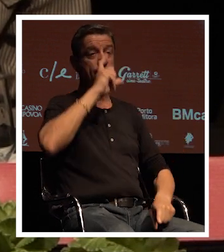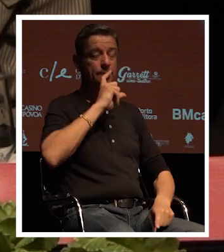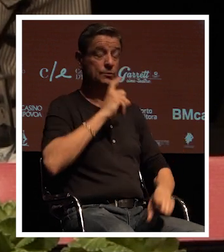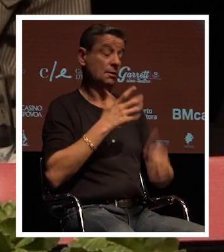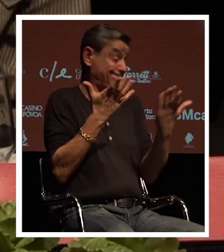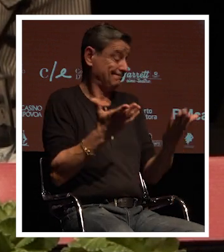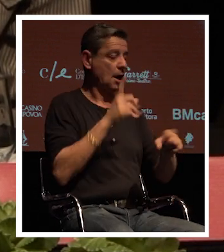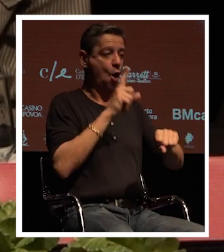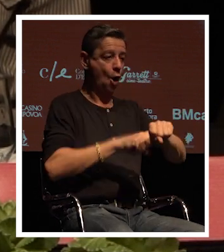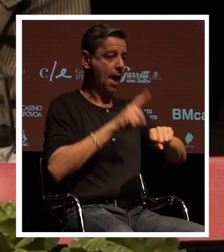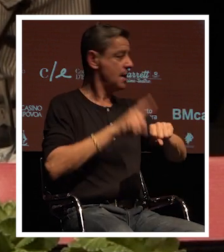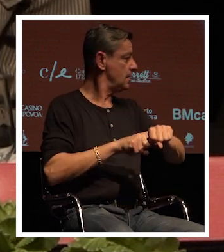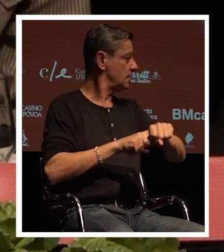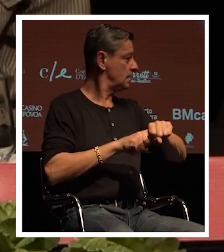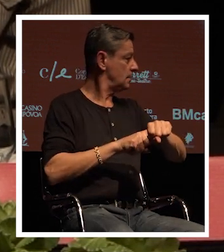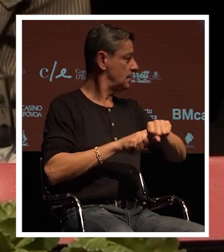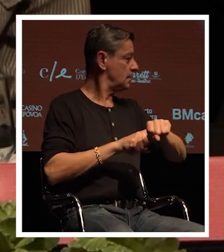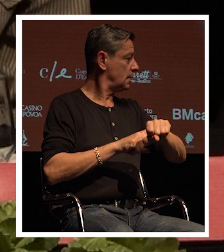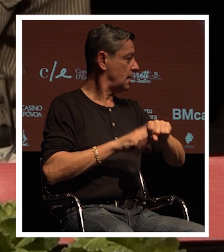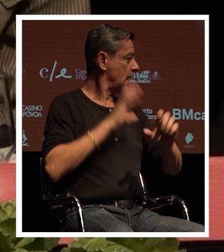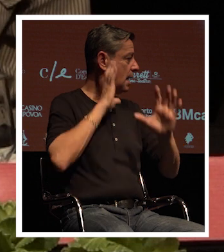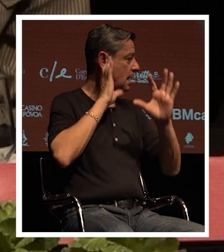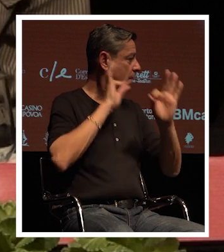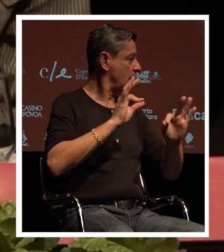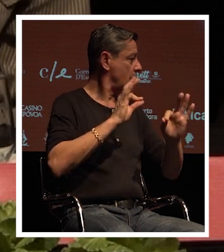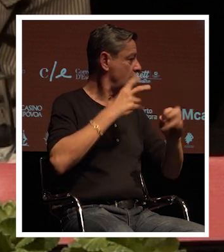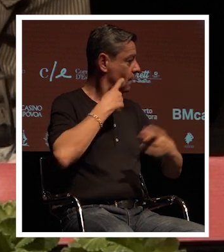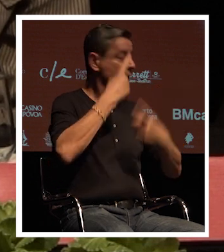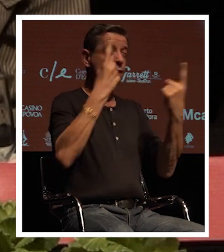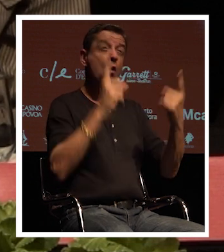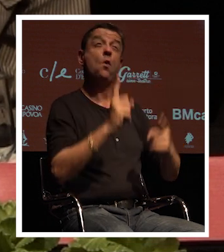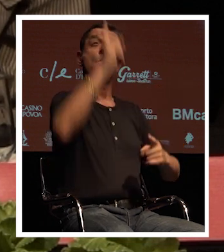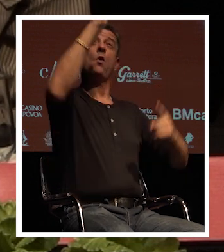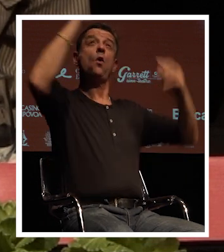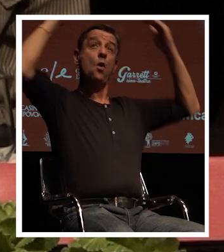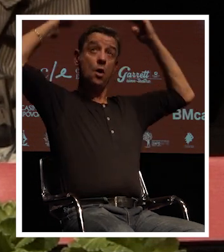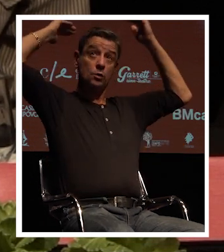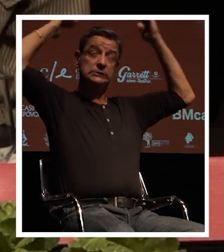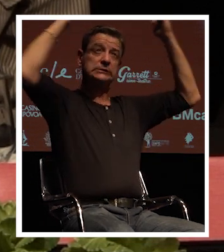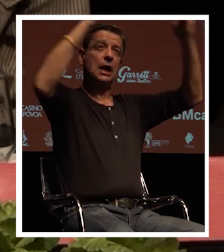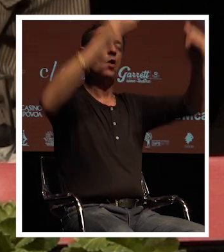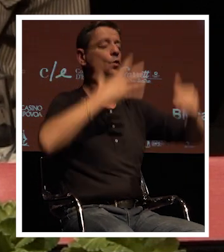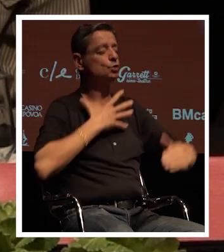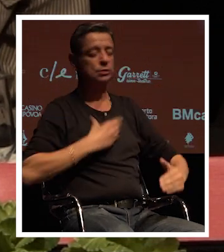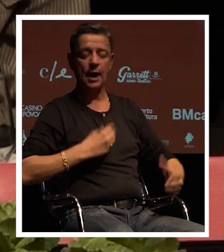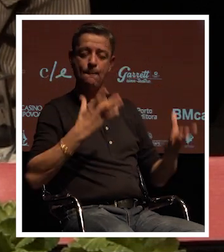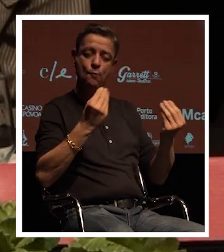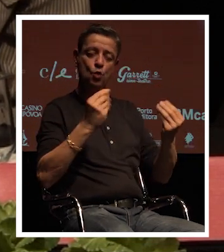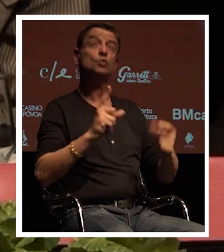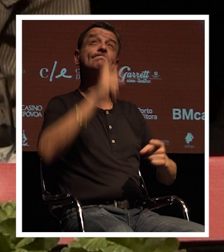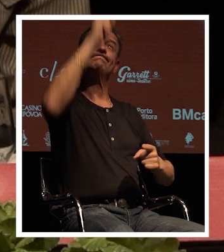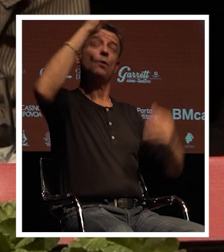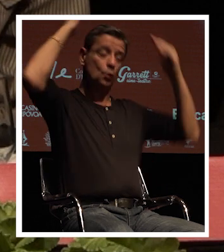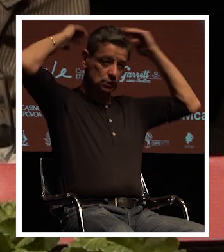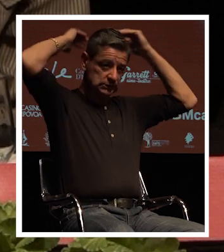Aurora e no Crepúsculo eu vou ao céu buscar o ouro do céu e com